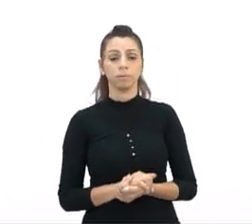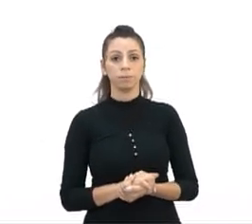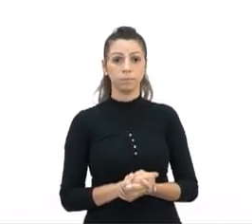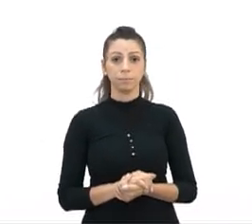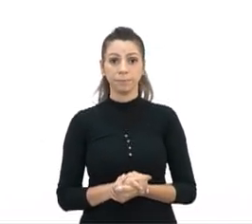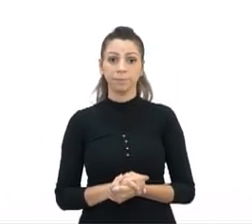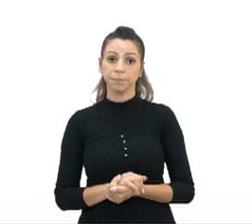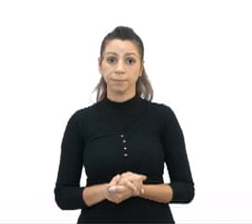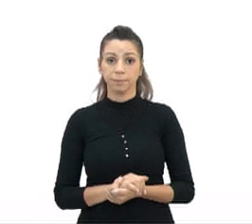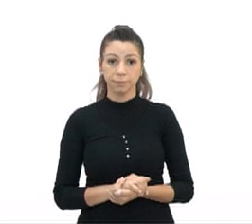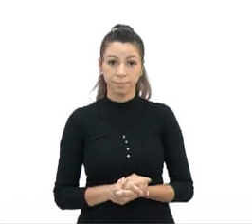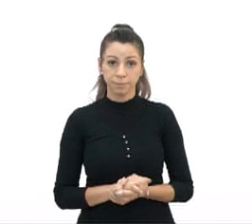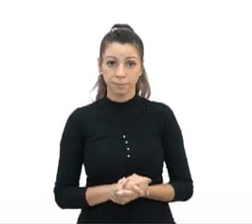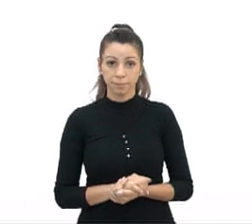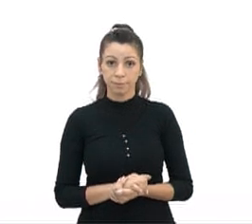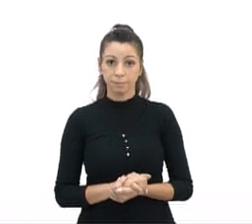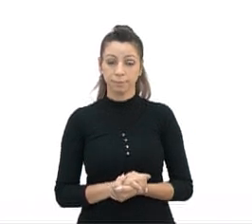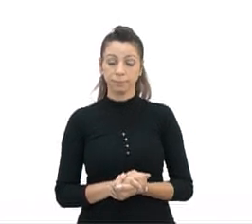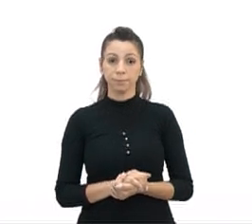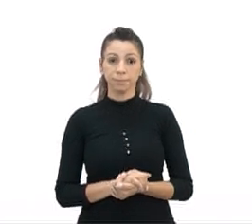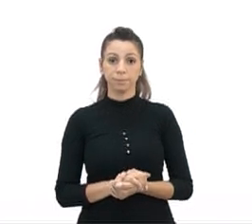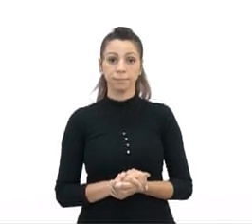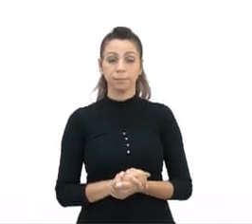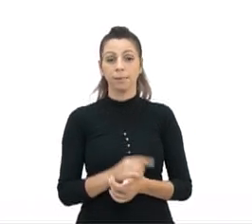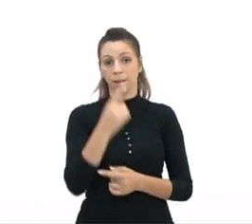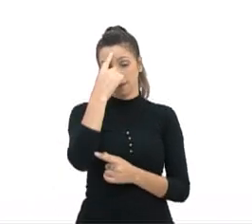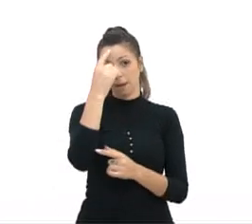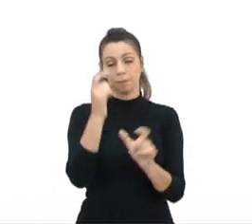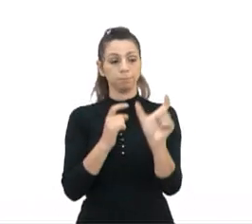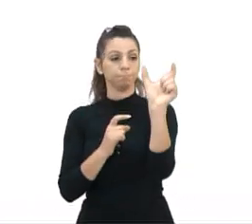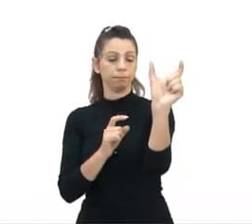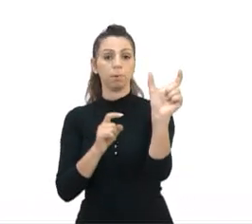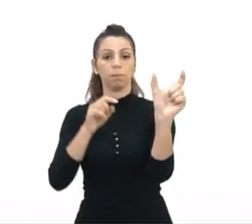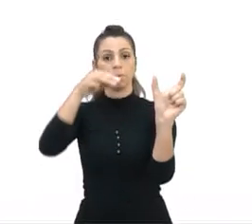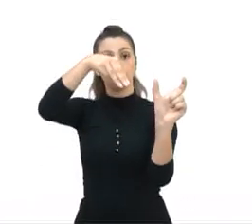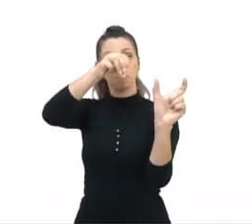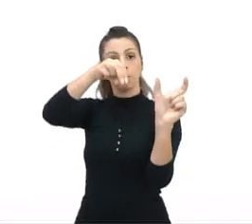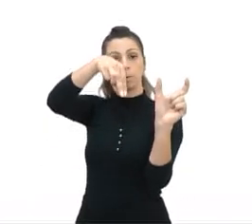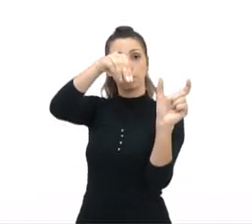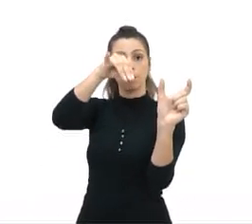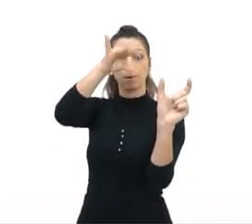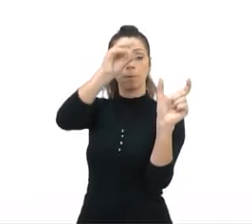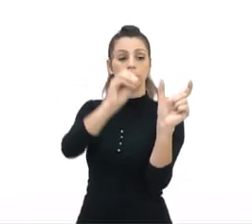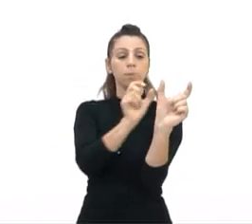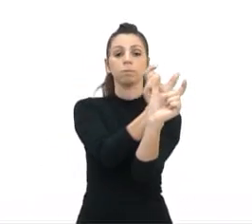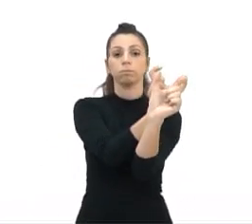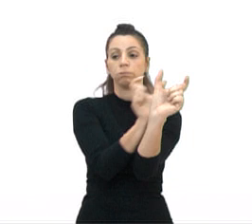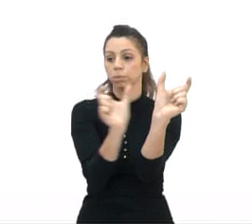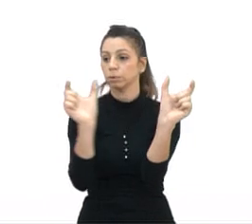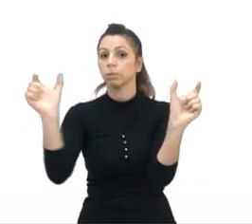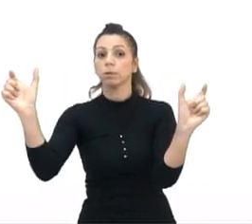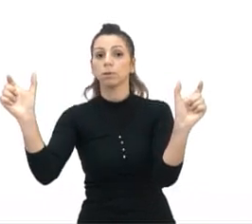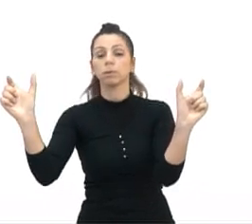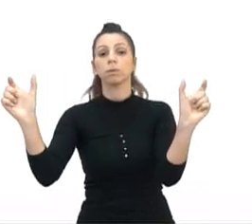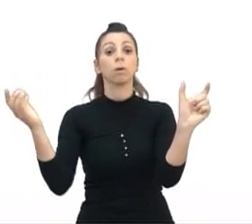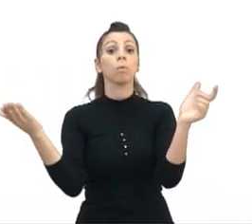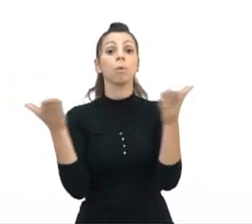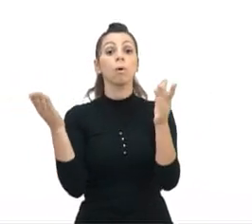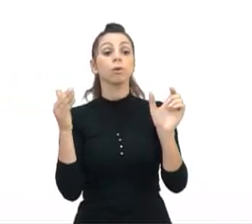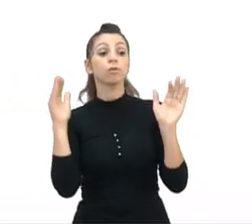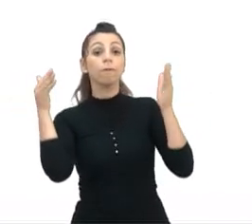o que nós vimos anteriormente? Nós vimos a ideia de monômio e a ideia de polinômio. Hoje eu vou me concentrar na ideia de